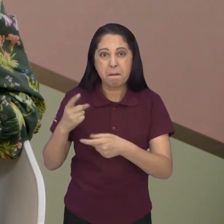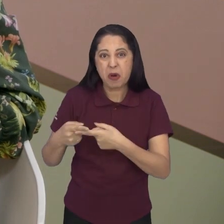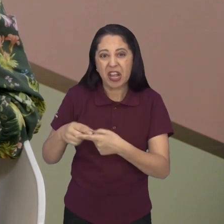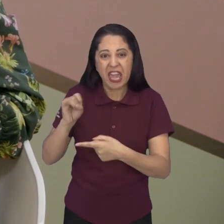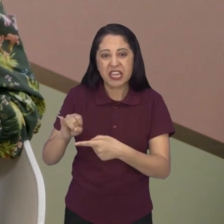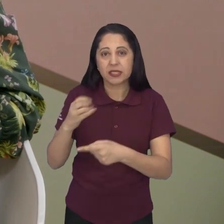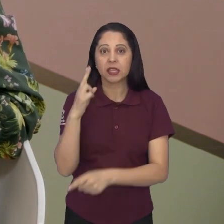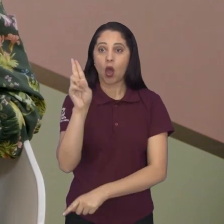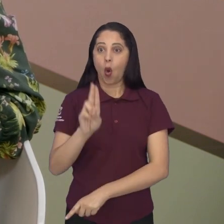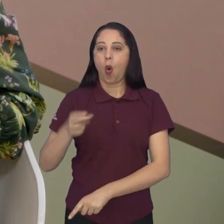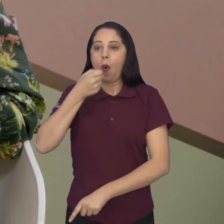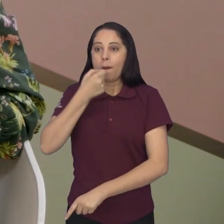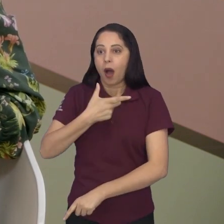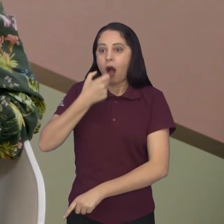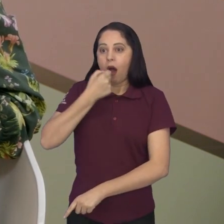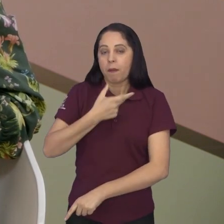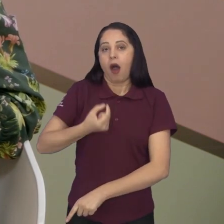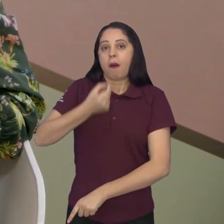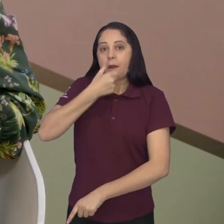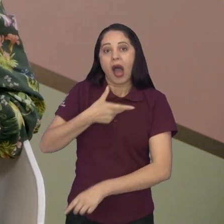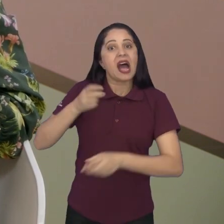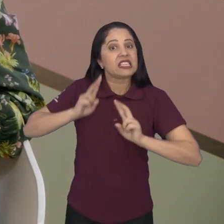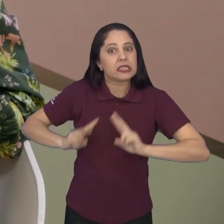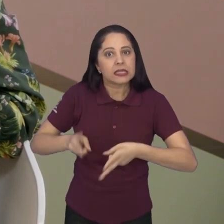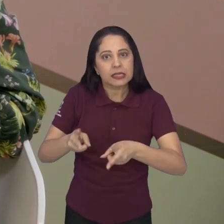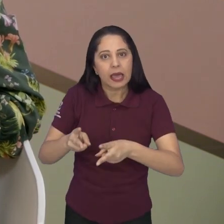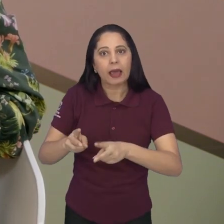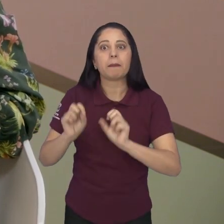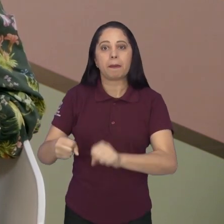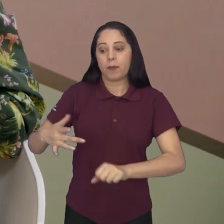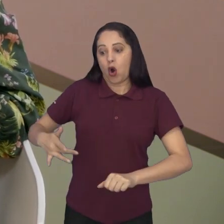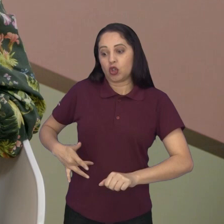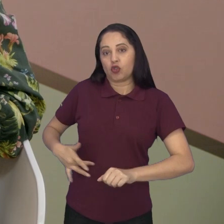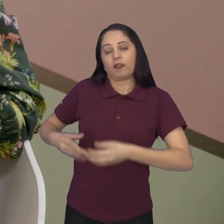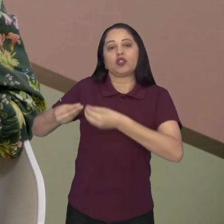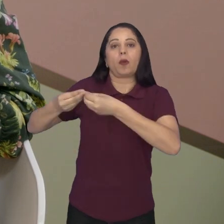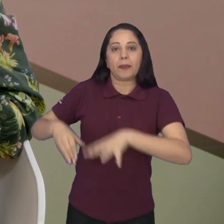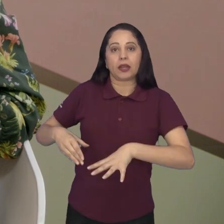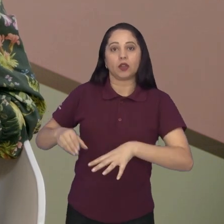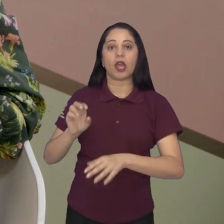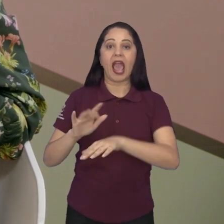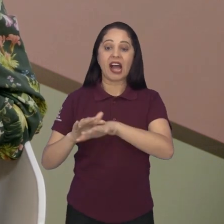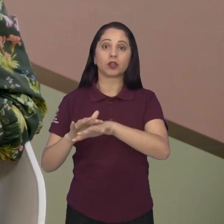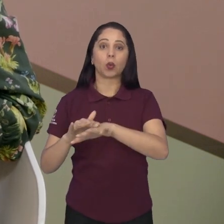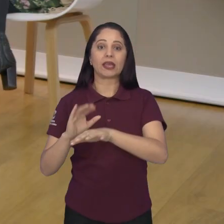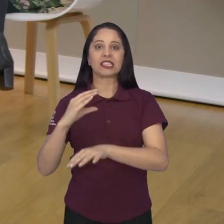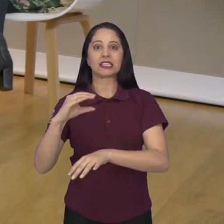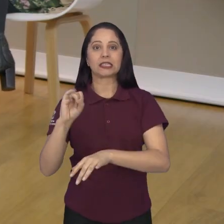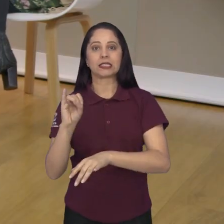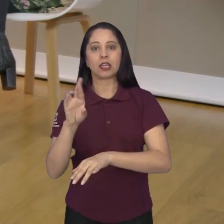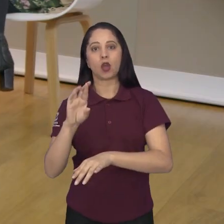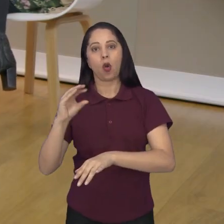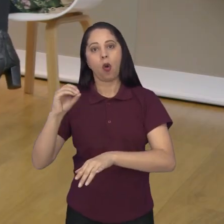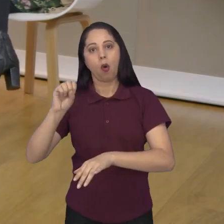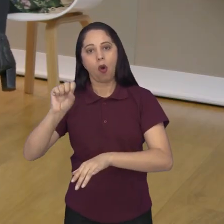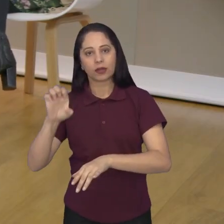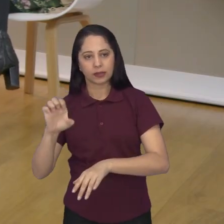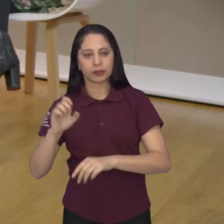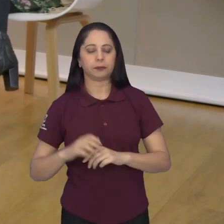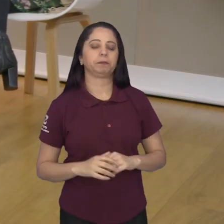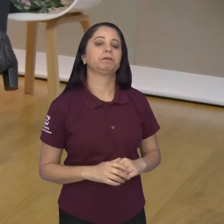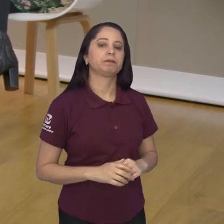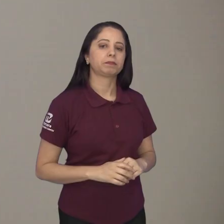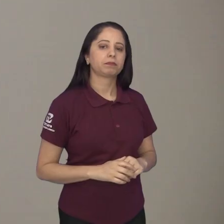desses anti-inflamatórios pode gerar problema no fígado, sim, inclusive cronificar ele e evoluir com cirrose. Importante saber disso. E